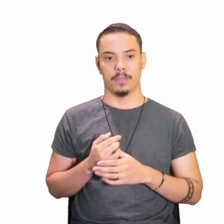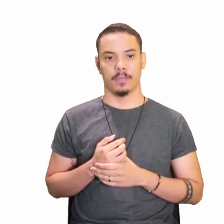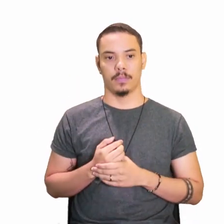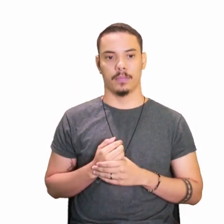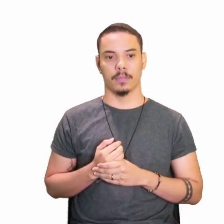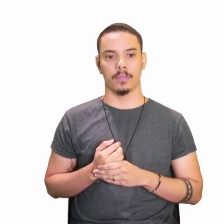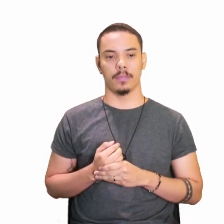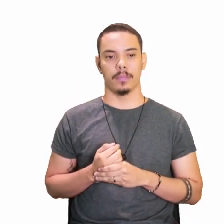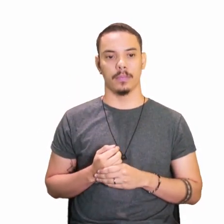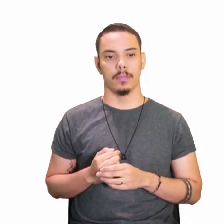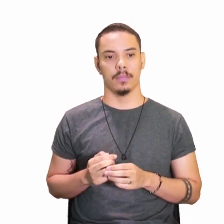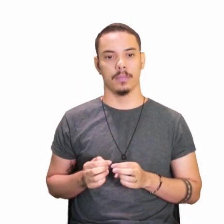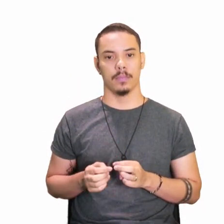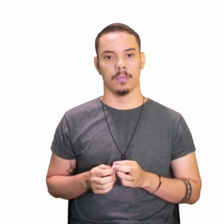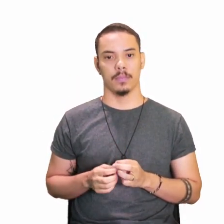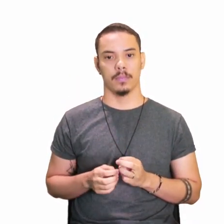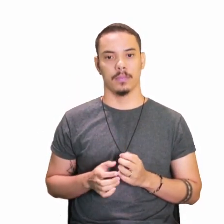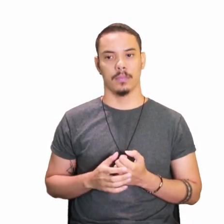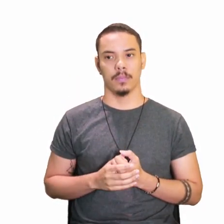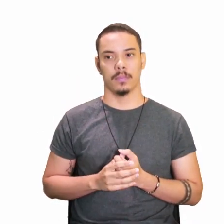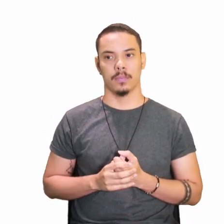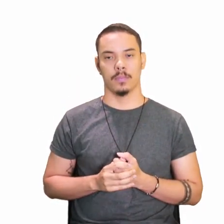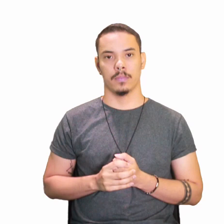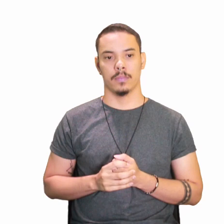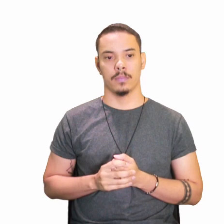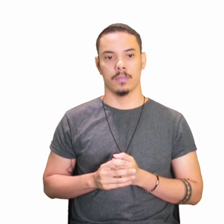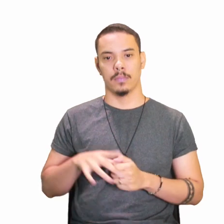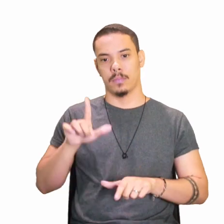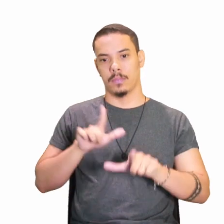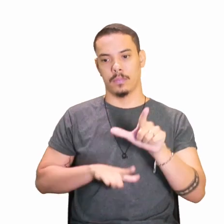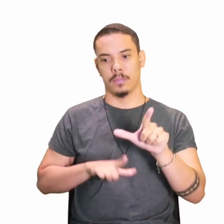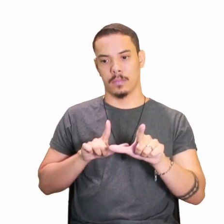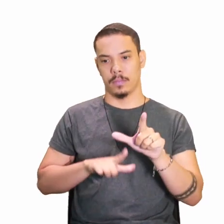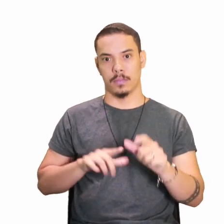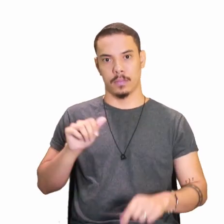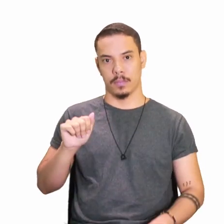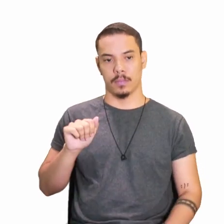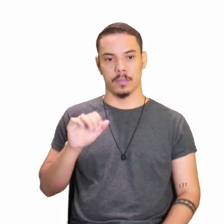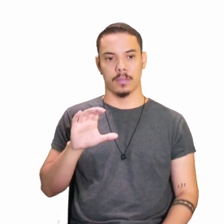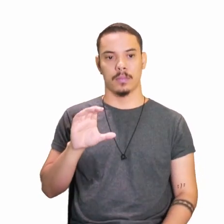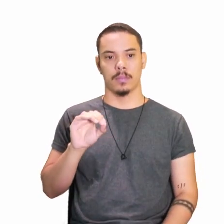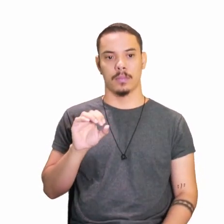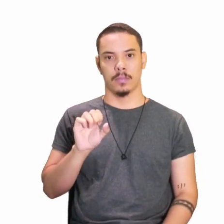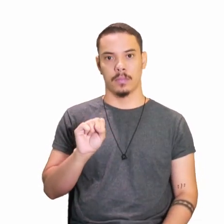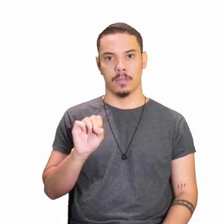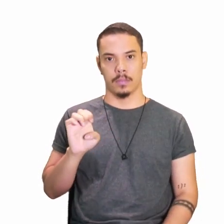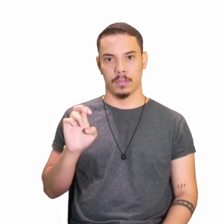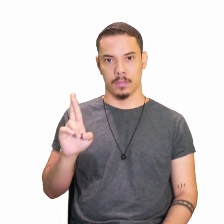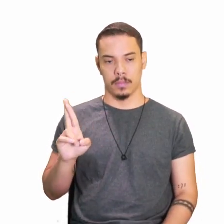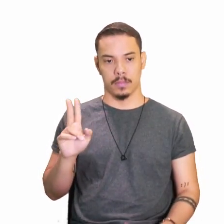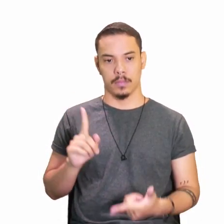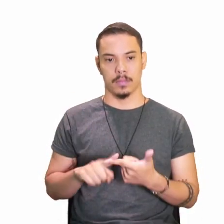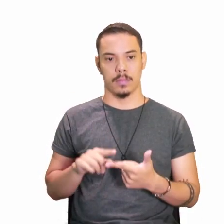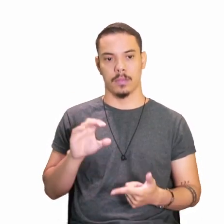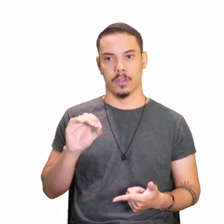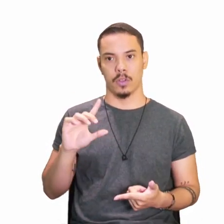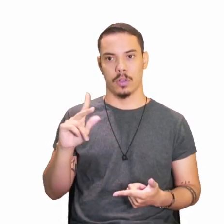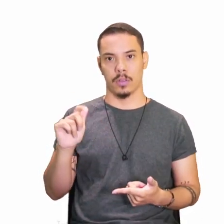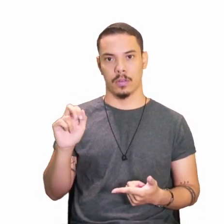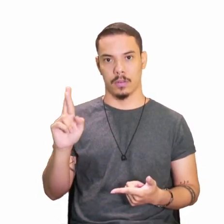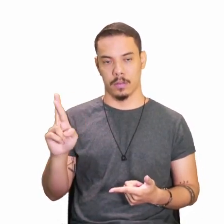presta atenção ó letra A com z B